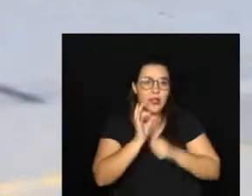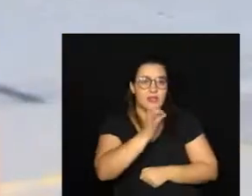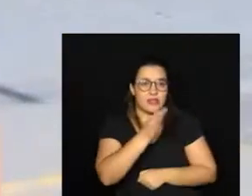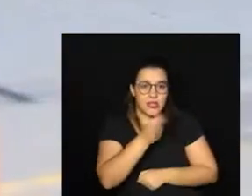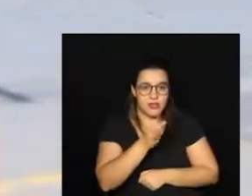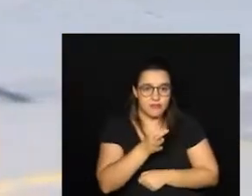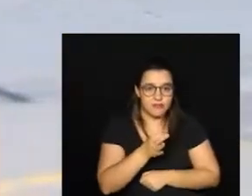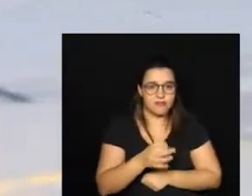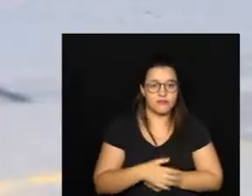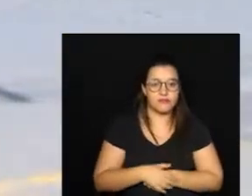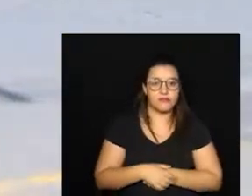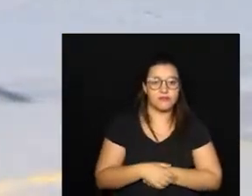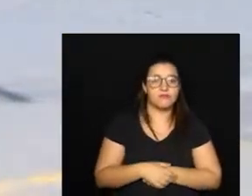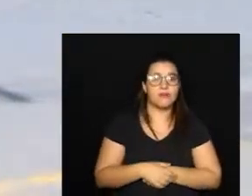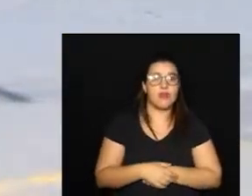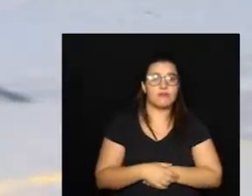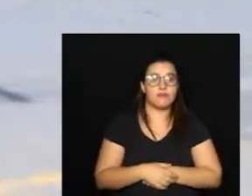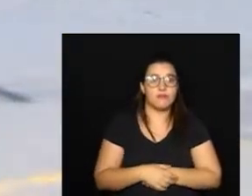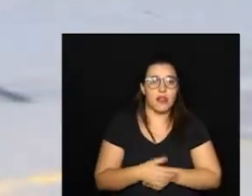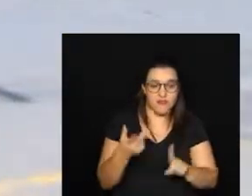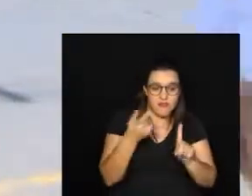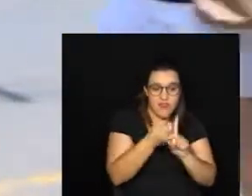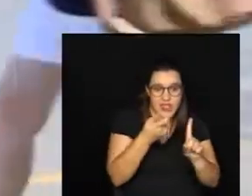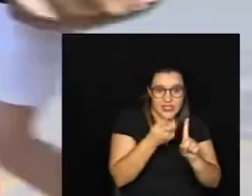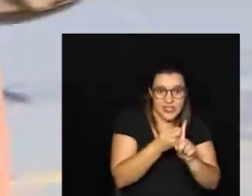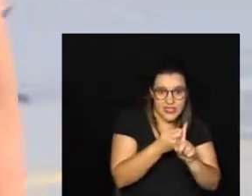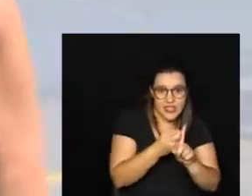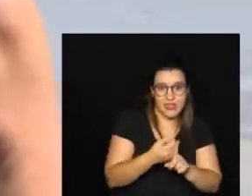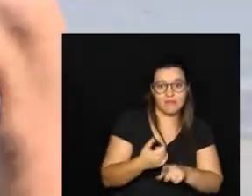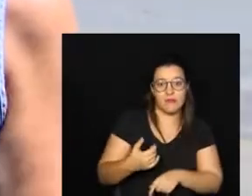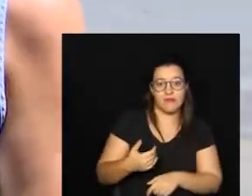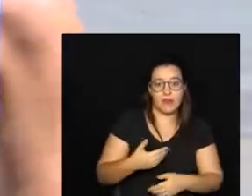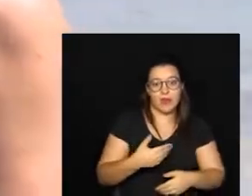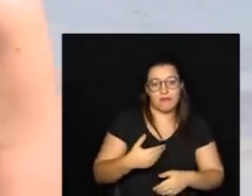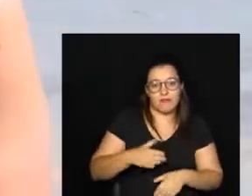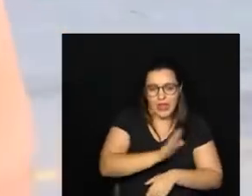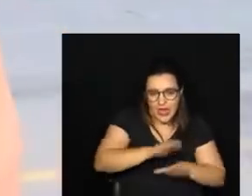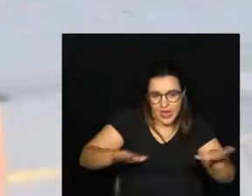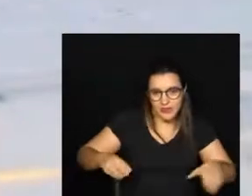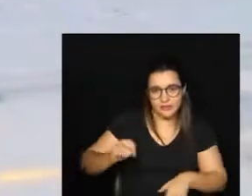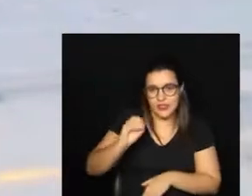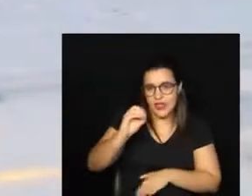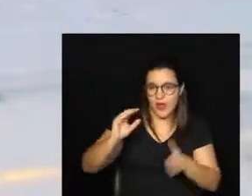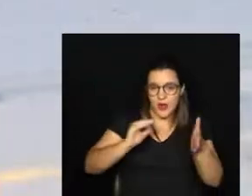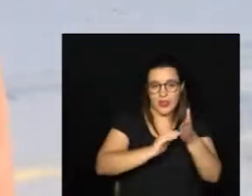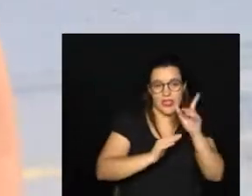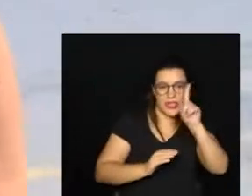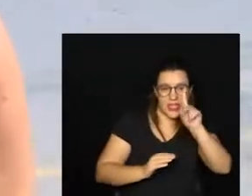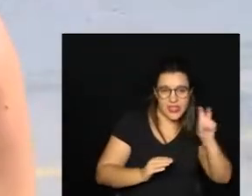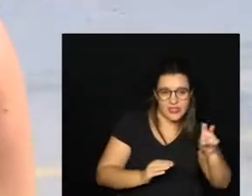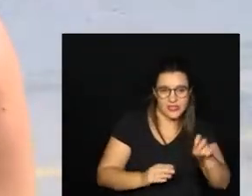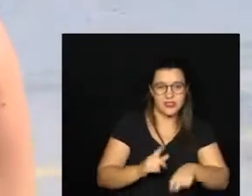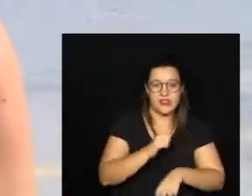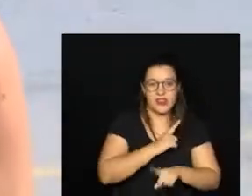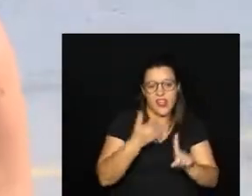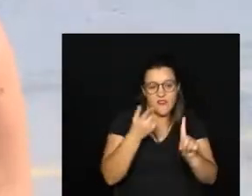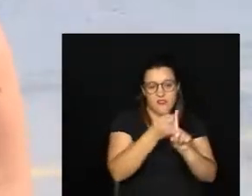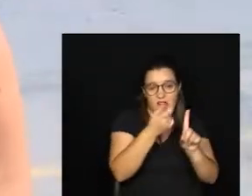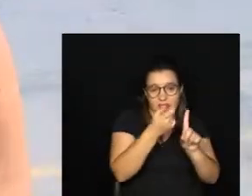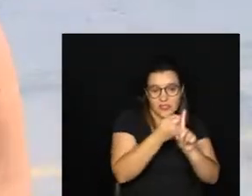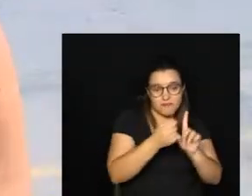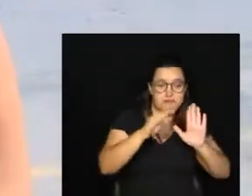criança do 0 aos 15 anos de idade, os adolescentes, né? Engloba todas as vacinas do